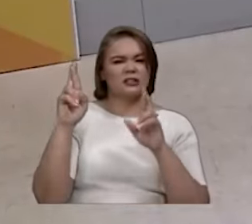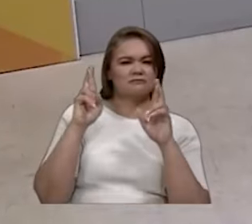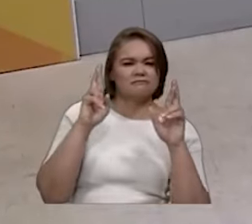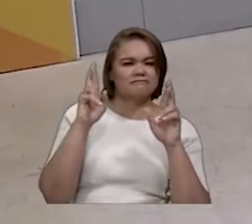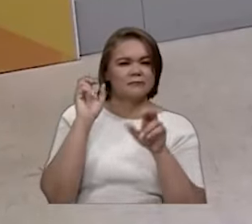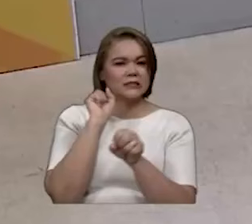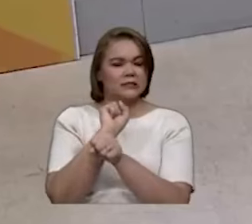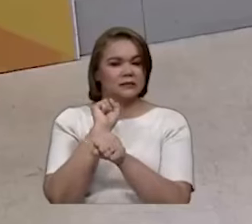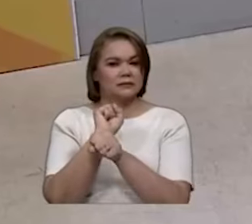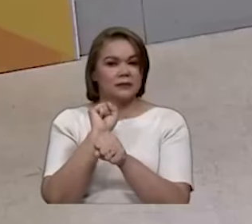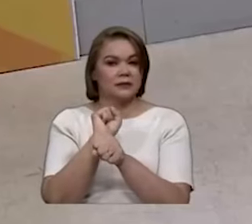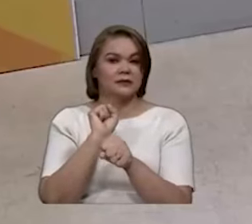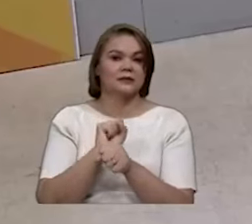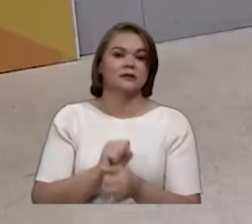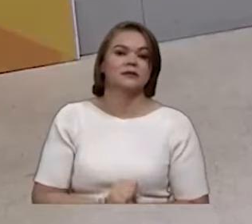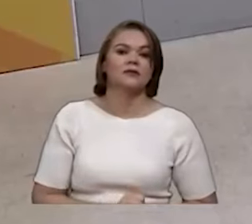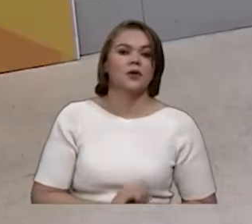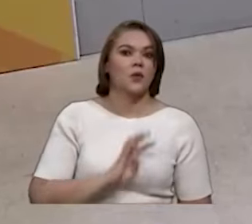expectativa, tá valendo